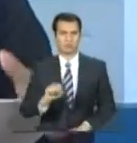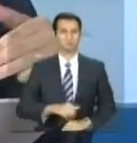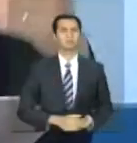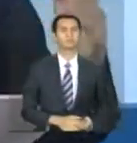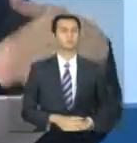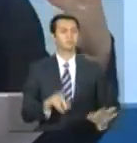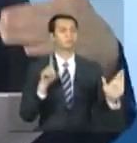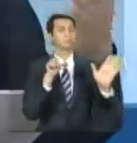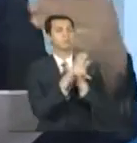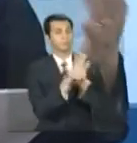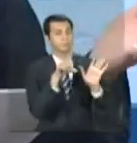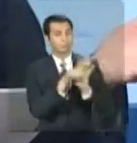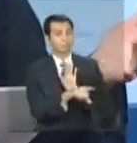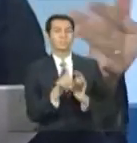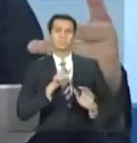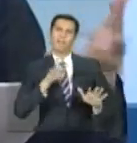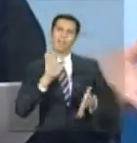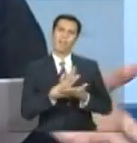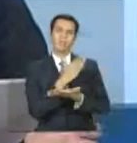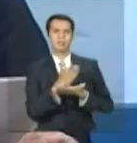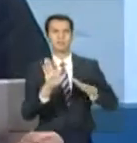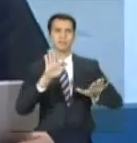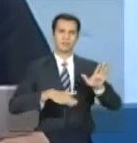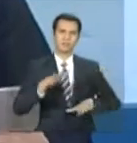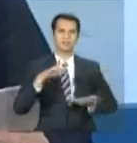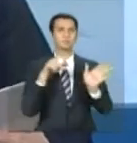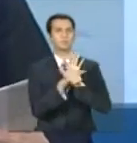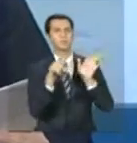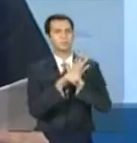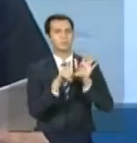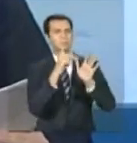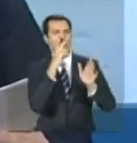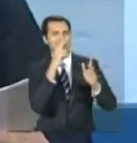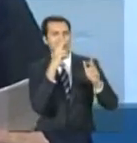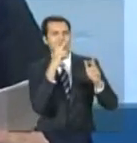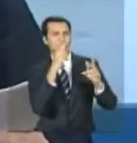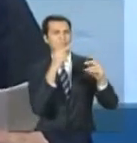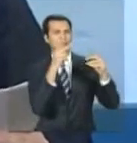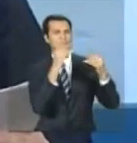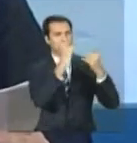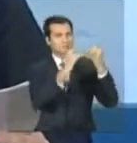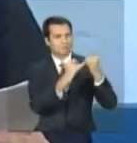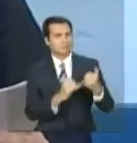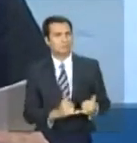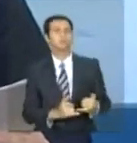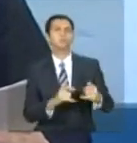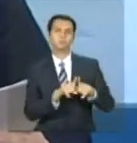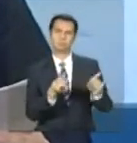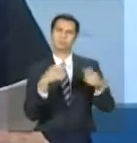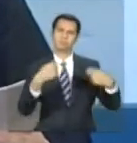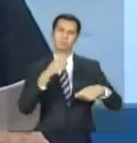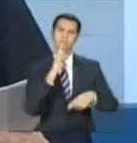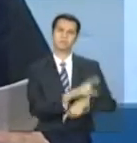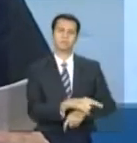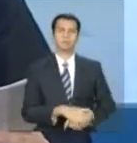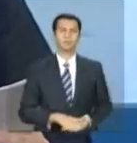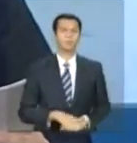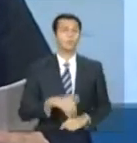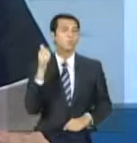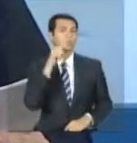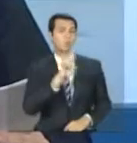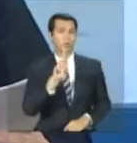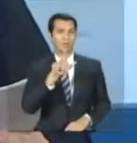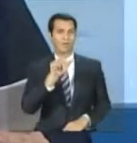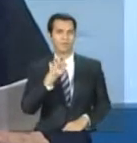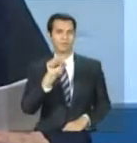pergunta. Vão aparecer muitas perguntas semelhantes, mas enfim, é bom que a gente possa atender a todos. A Alessandra, de Três